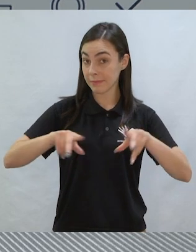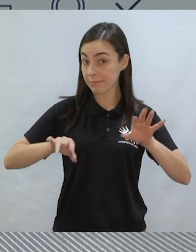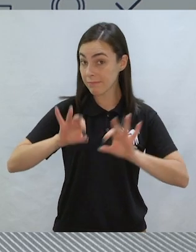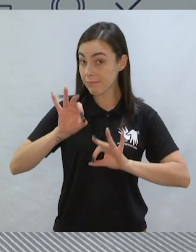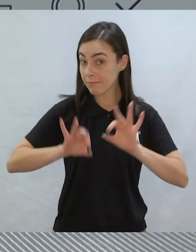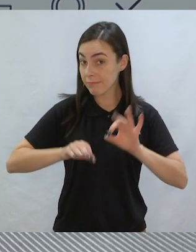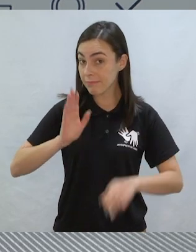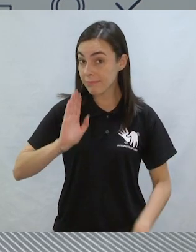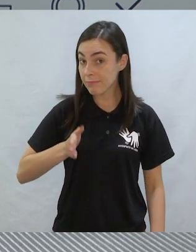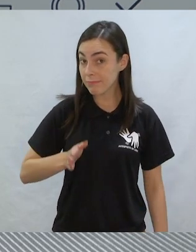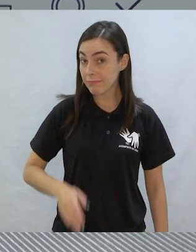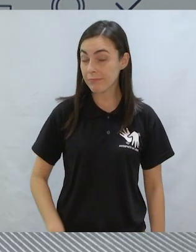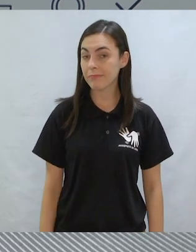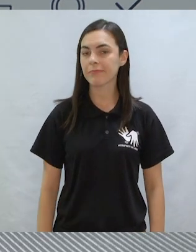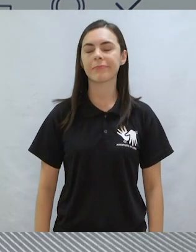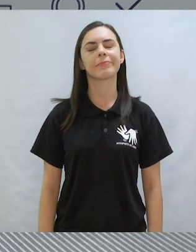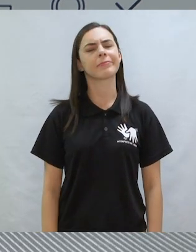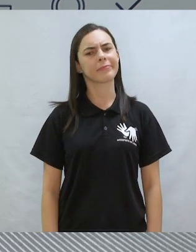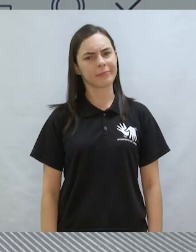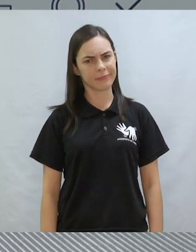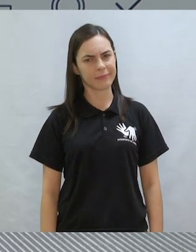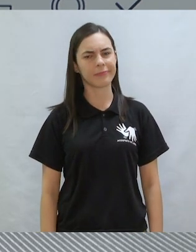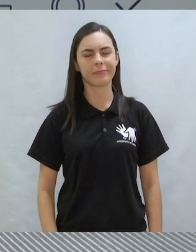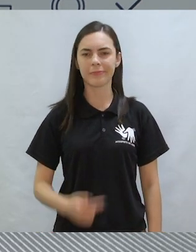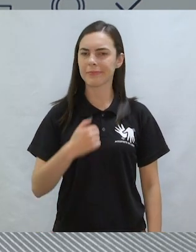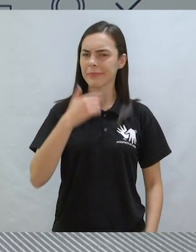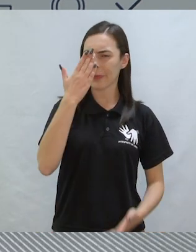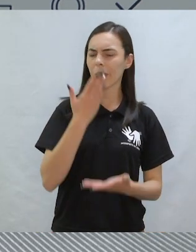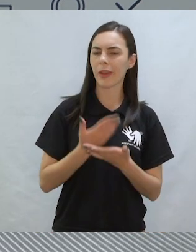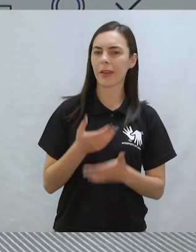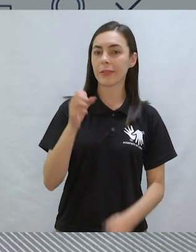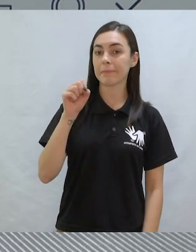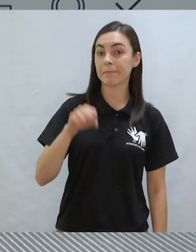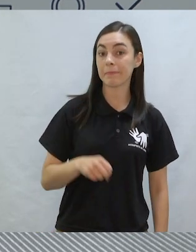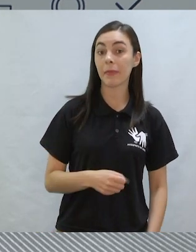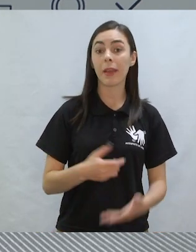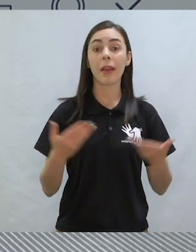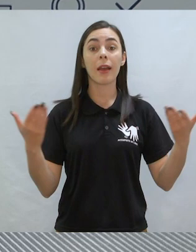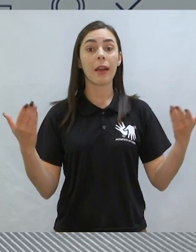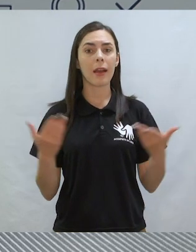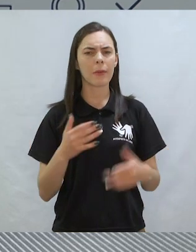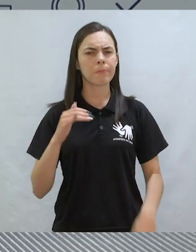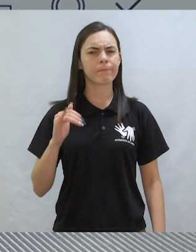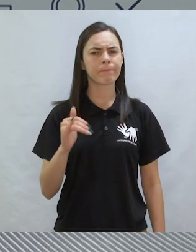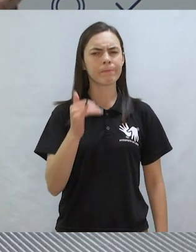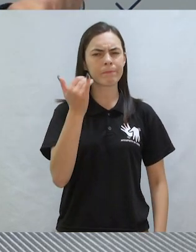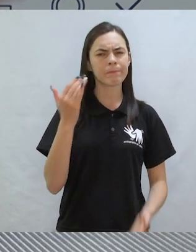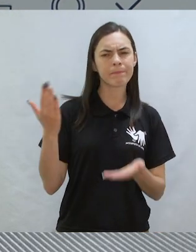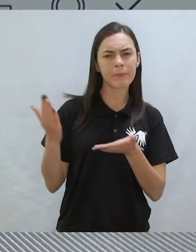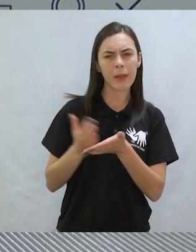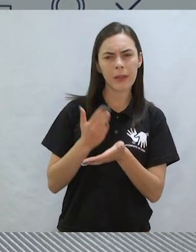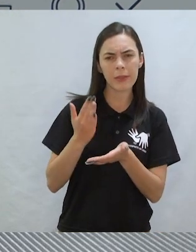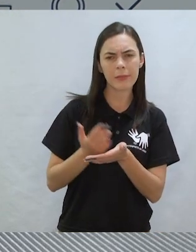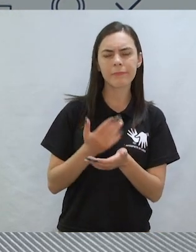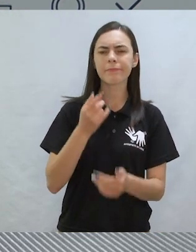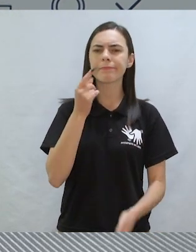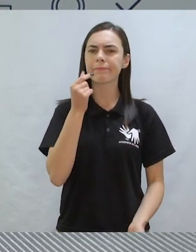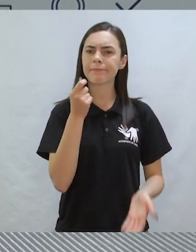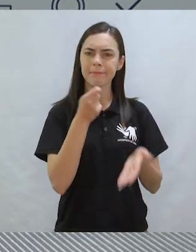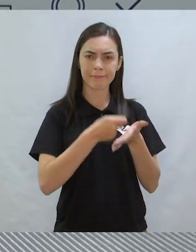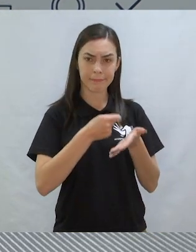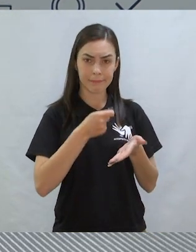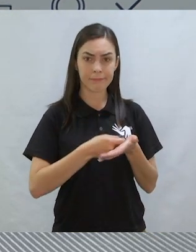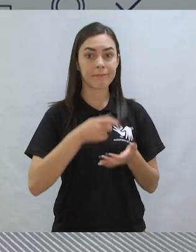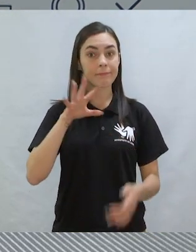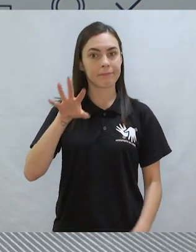E aí, separaram já todo o material de vocês? Ah, eu acredito que sim. Então agora vocês já vão pegar o caderno